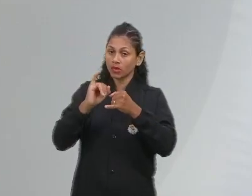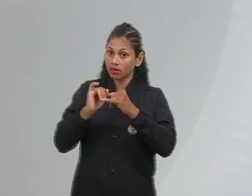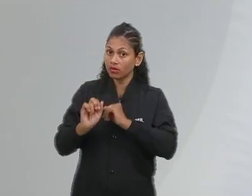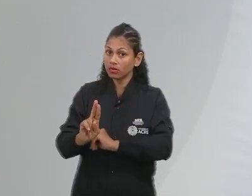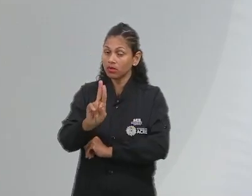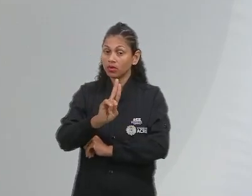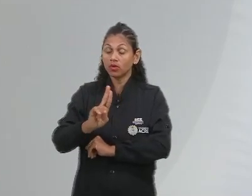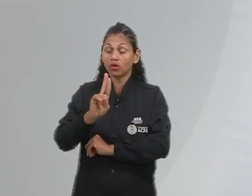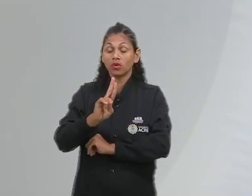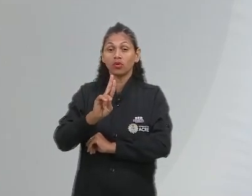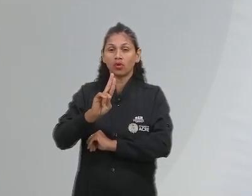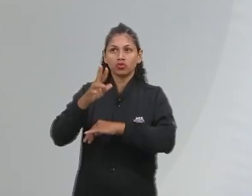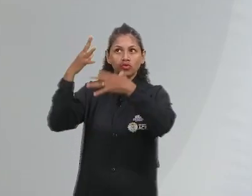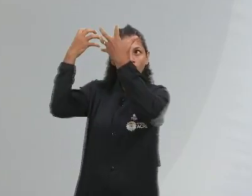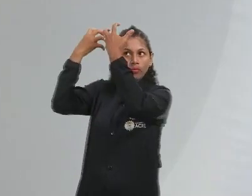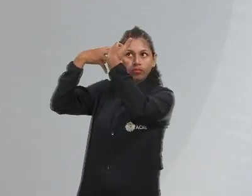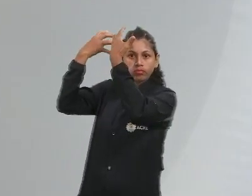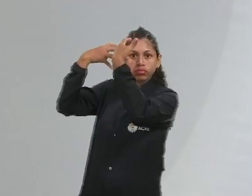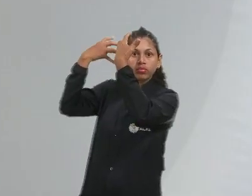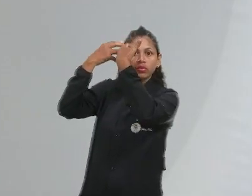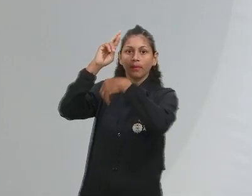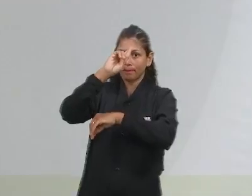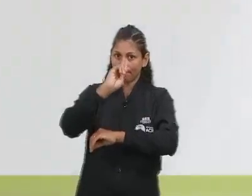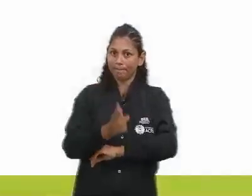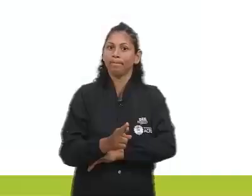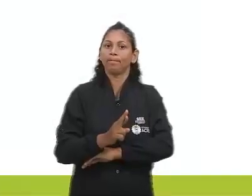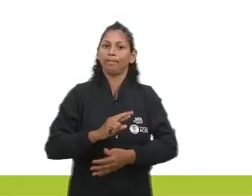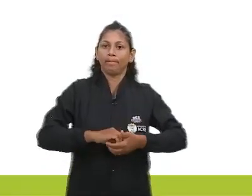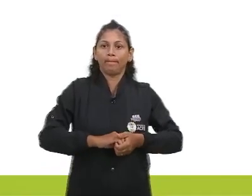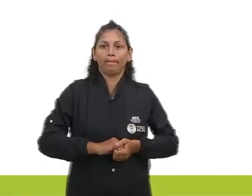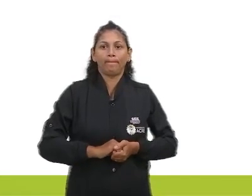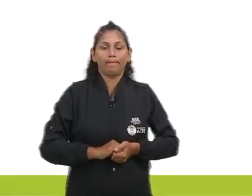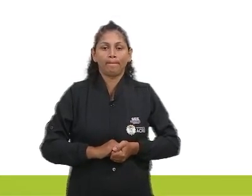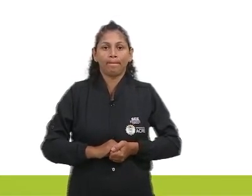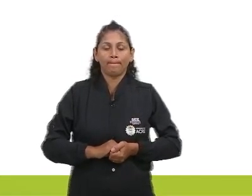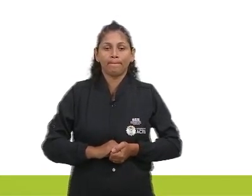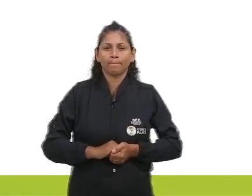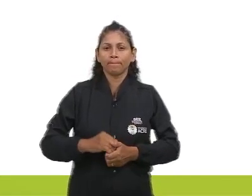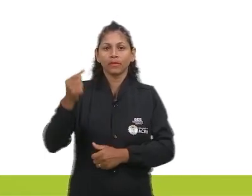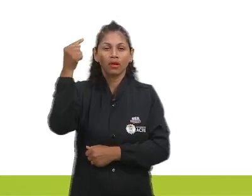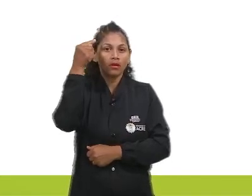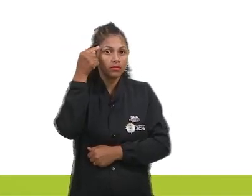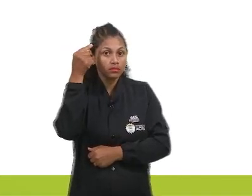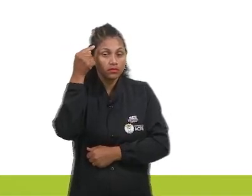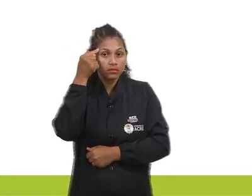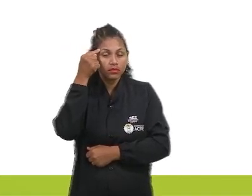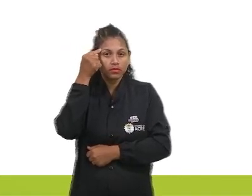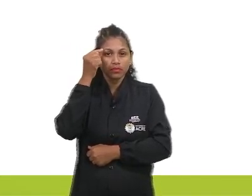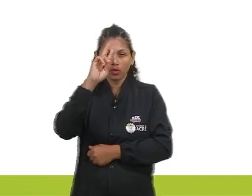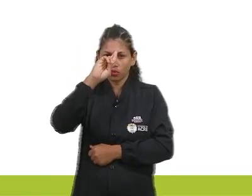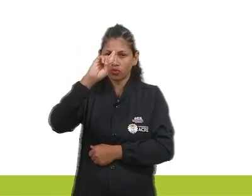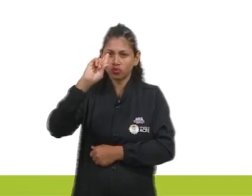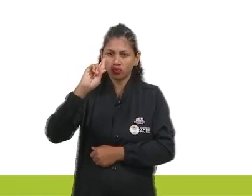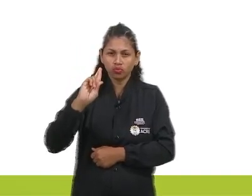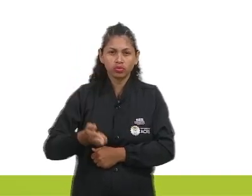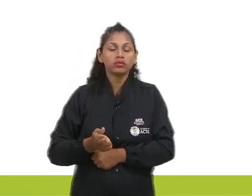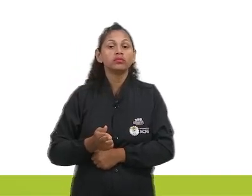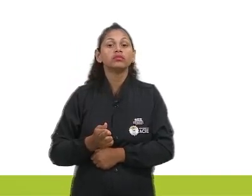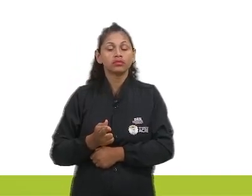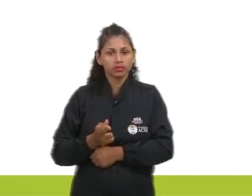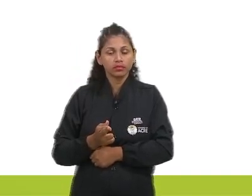da sua racionalidade. Então, o pensamento racionalista, ele não